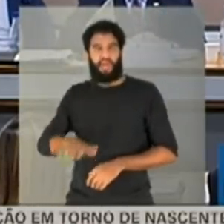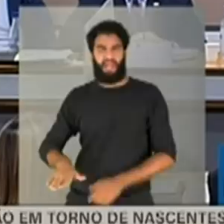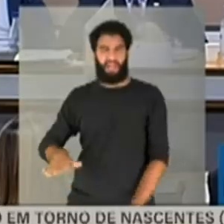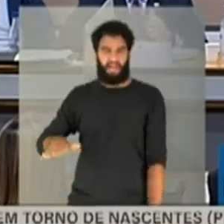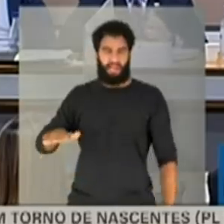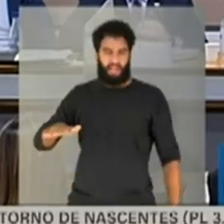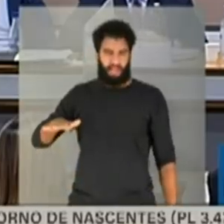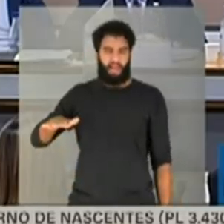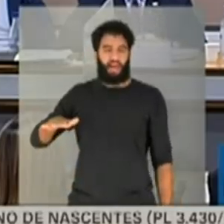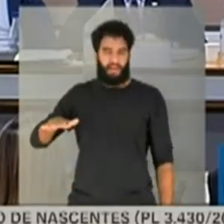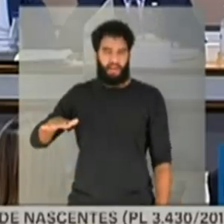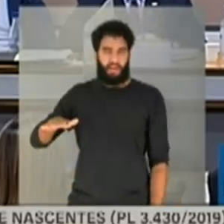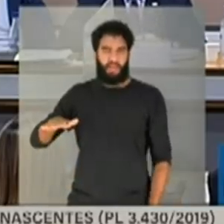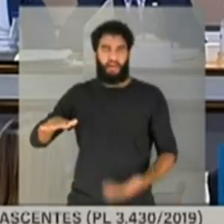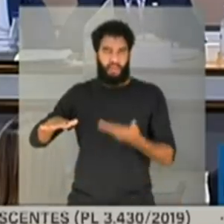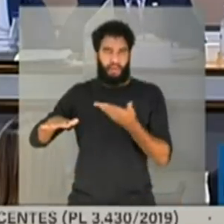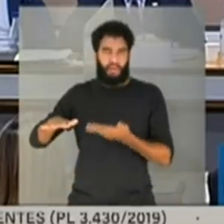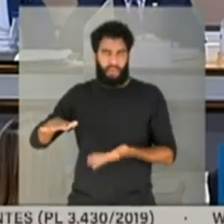garoto,